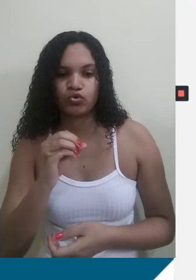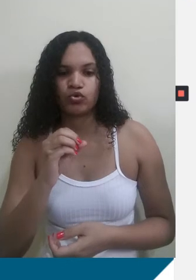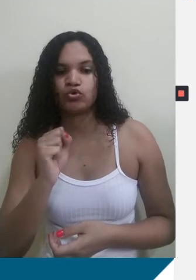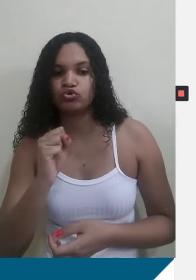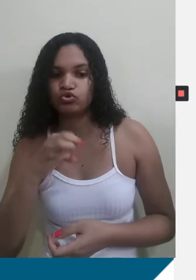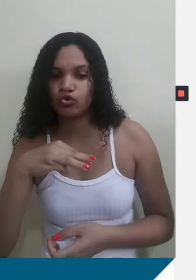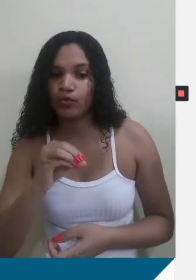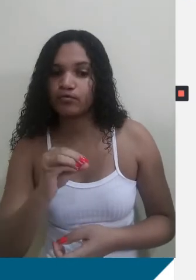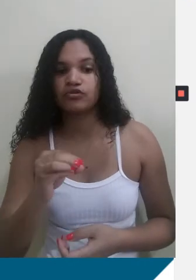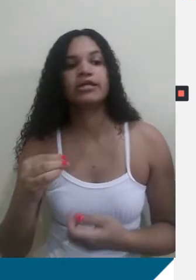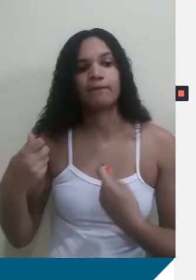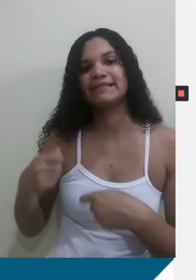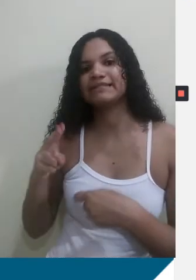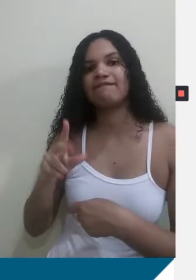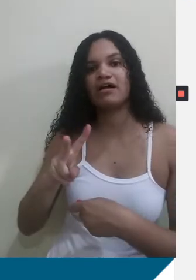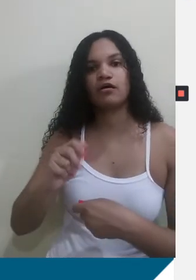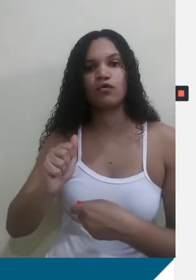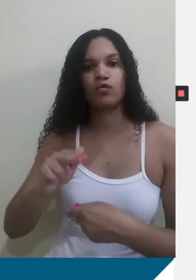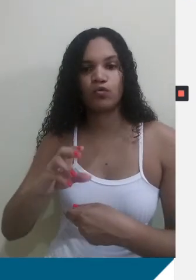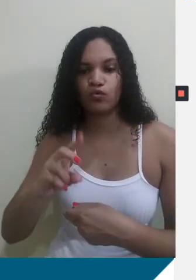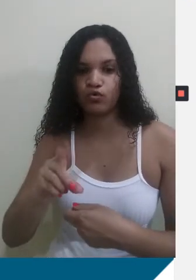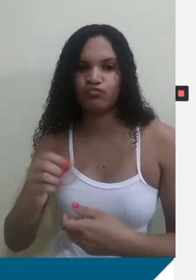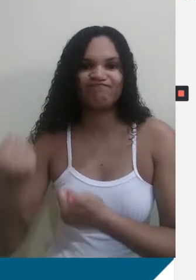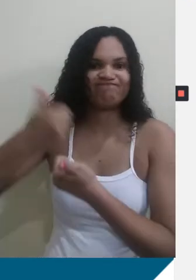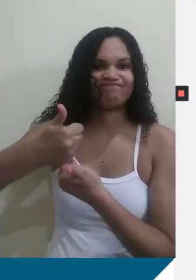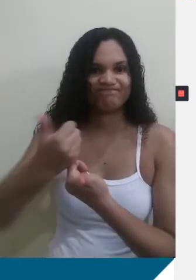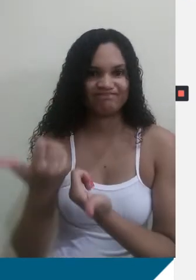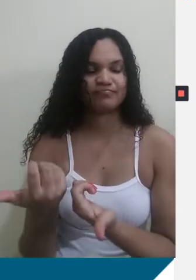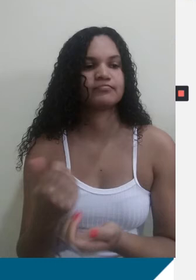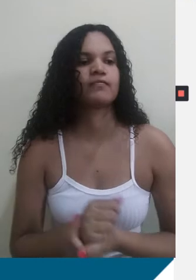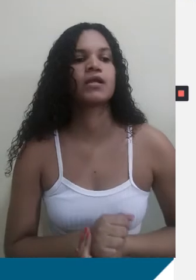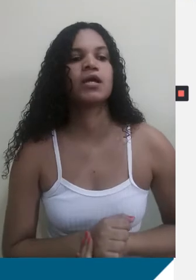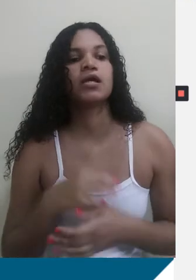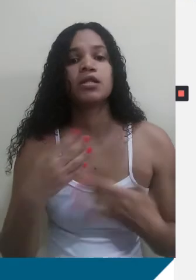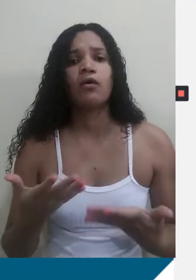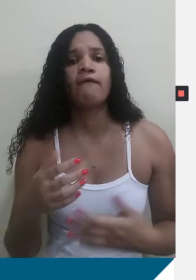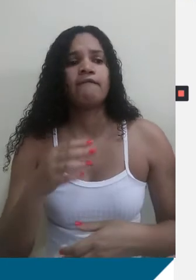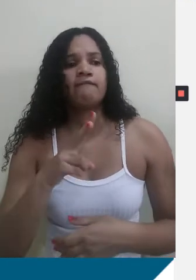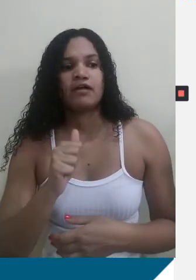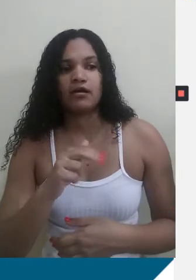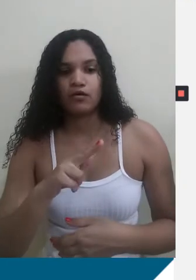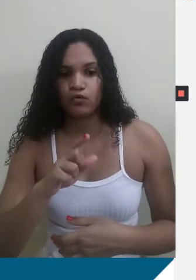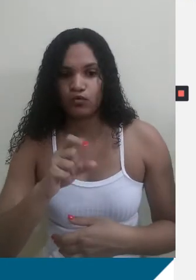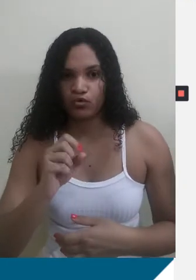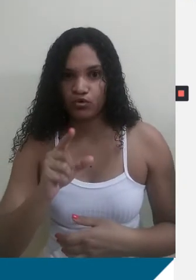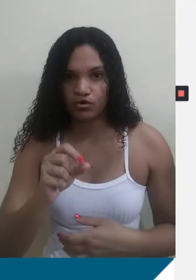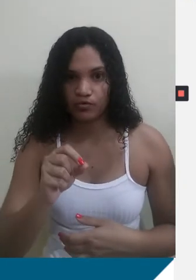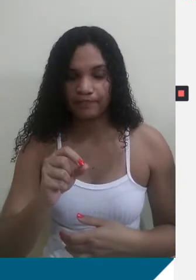digestivas que fazem a função dos lisossomos. O vacúolo, muitas das vezes, tem a função de dar uma